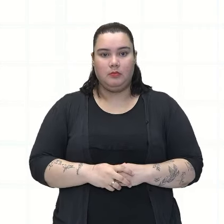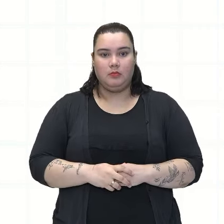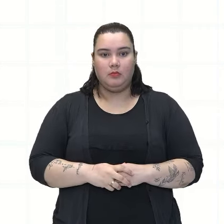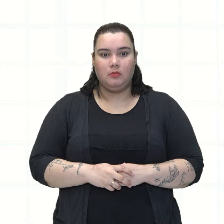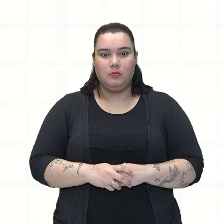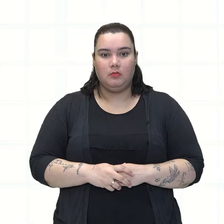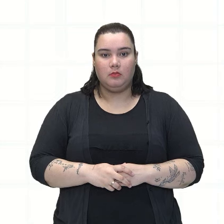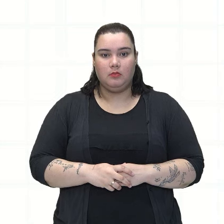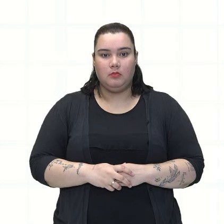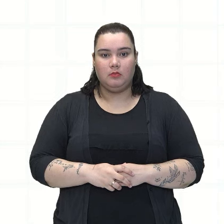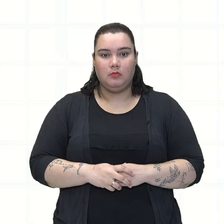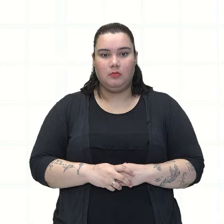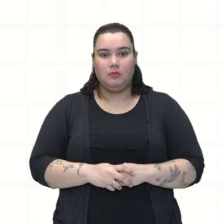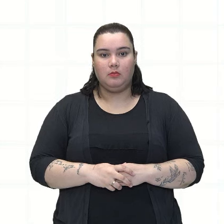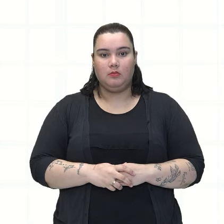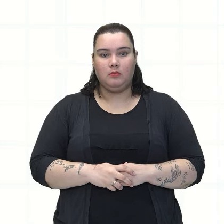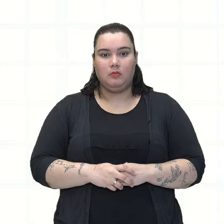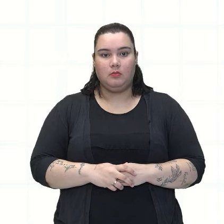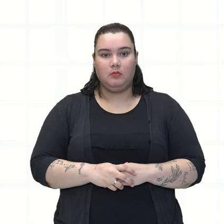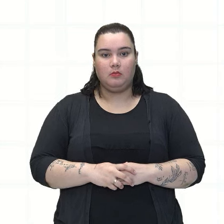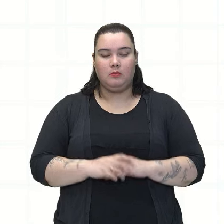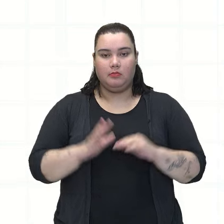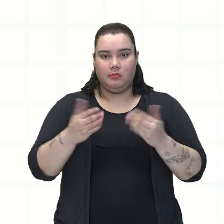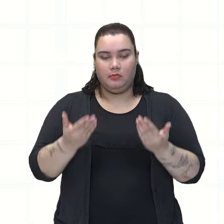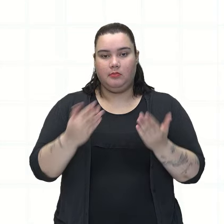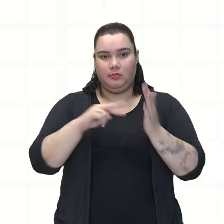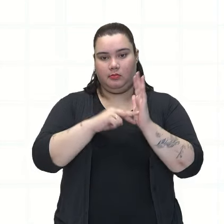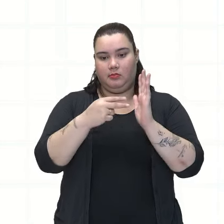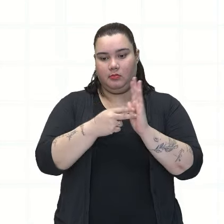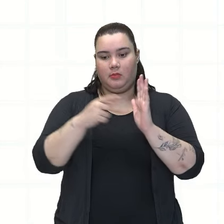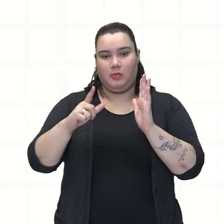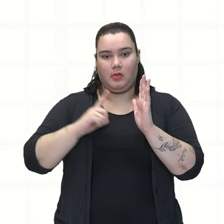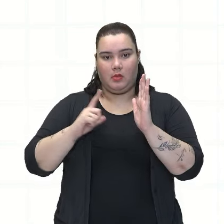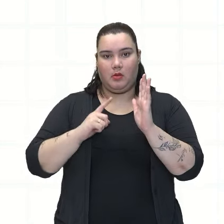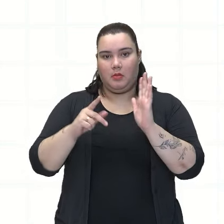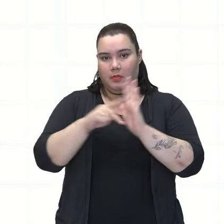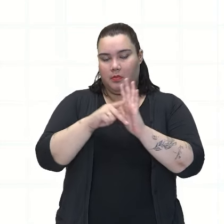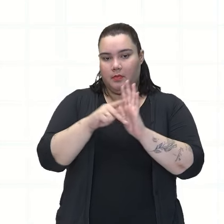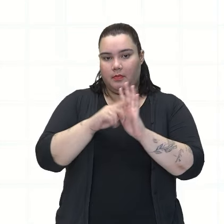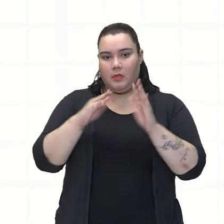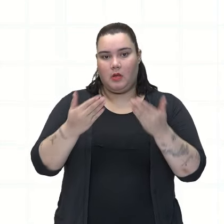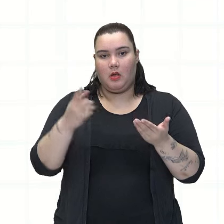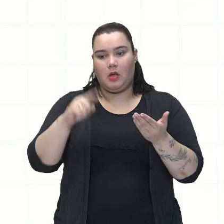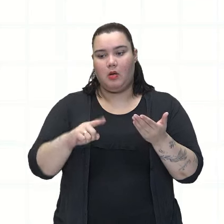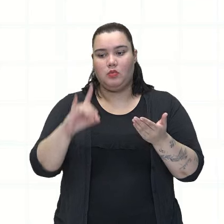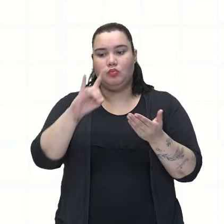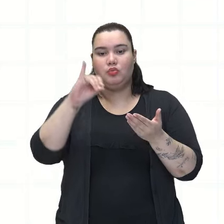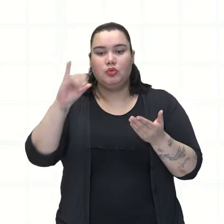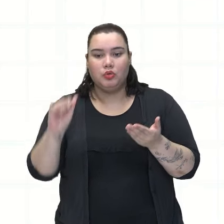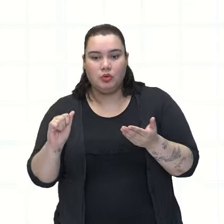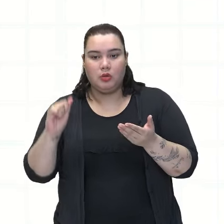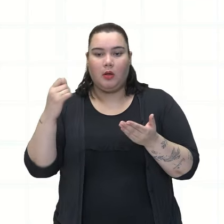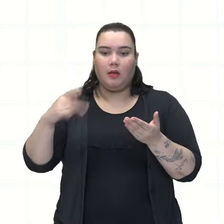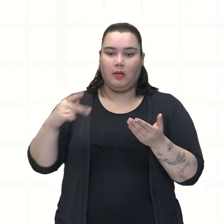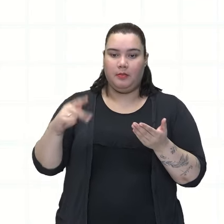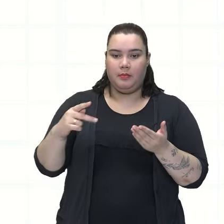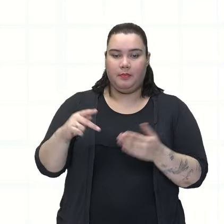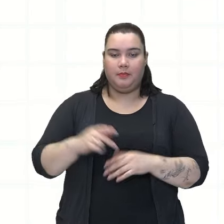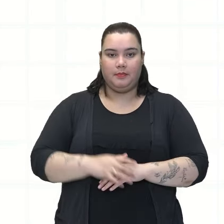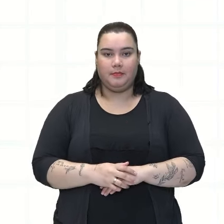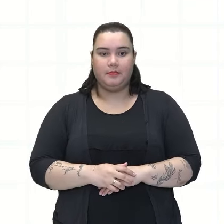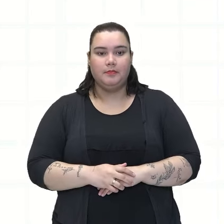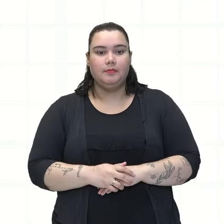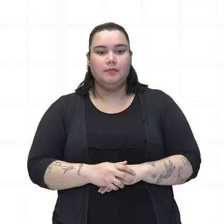quer dizer que ela possui algo. Então, o que é que ela possui? É o dia, né? O dia dela, o dia da Potira.